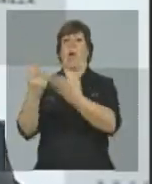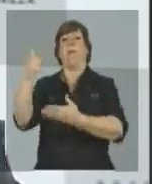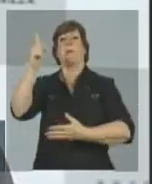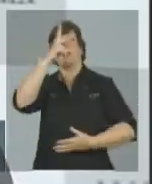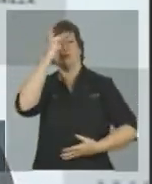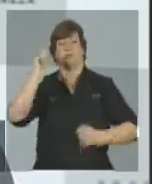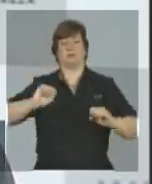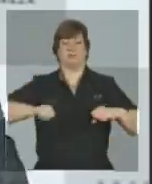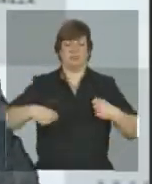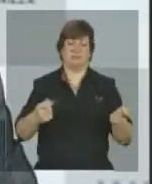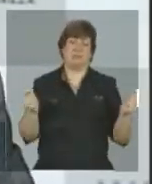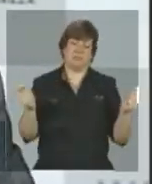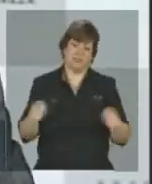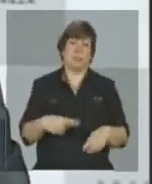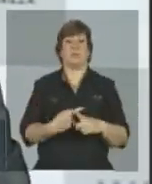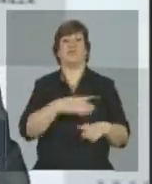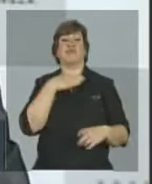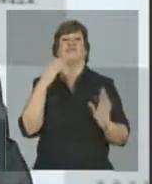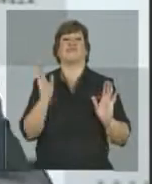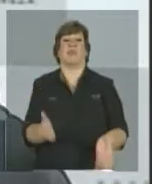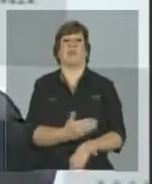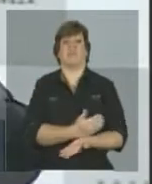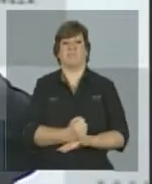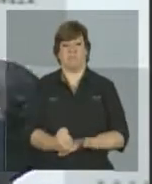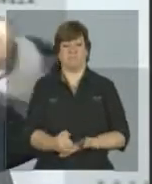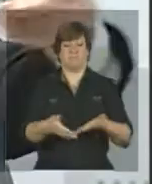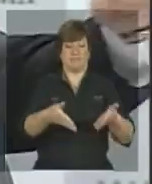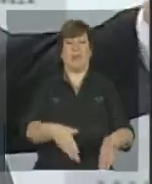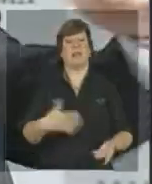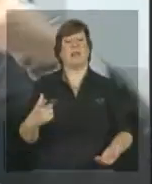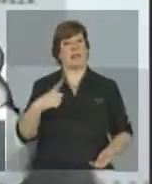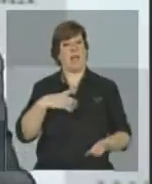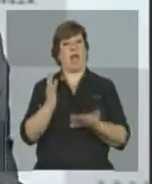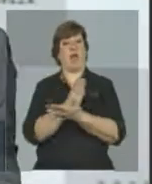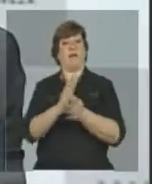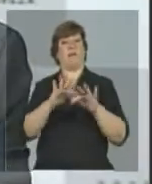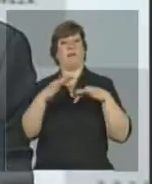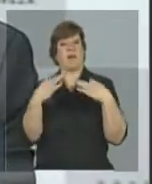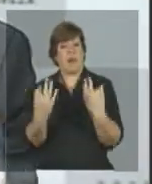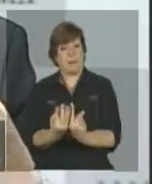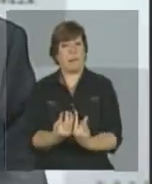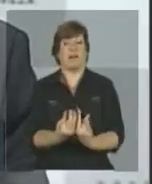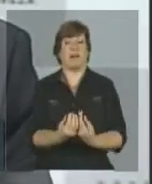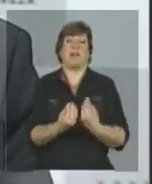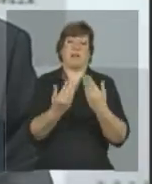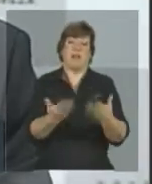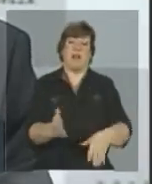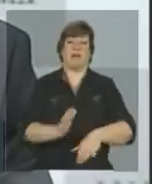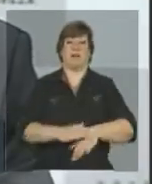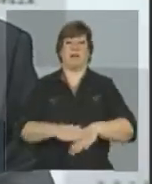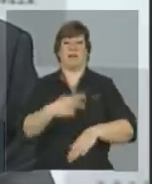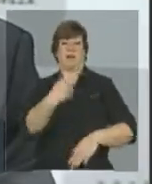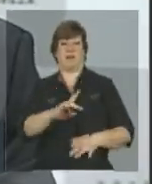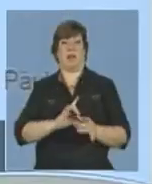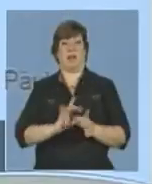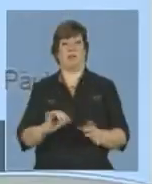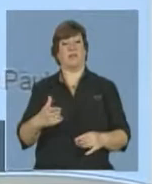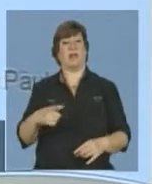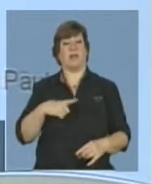Essa realidade também aconteceu agora, em que nós uniformizamos o gerenciamento dessas informações nos demais estados.